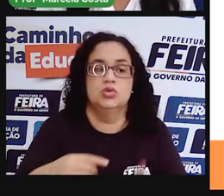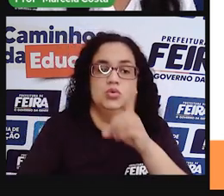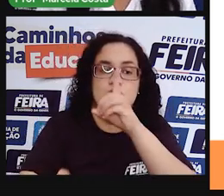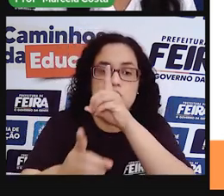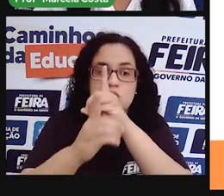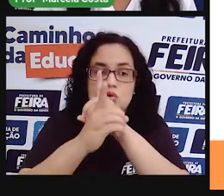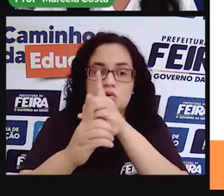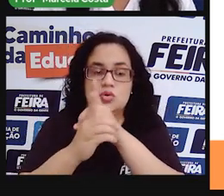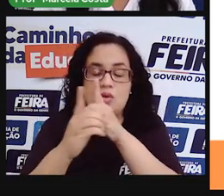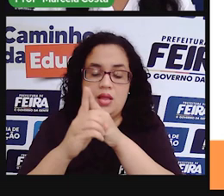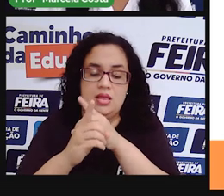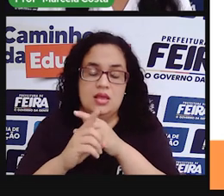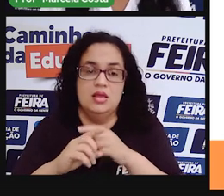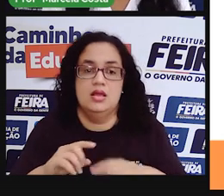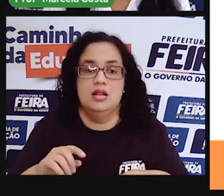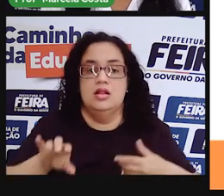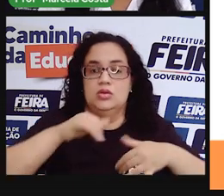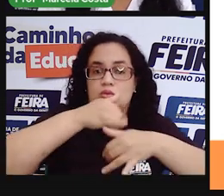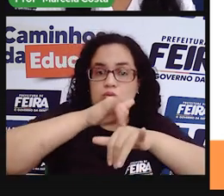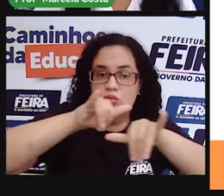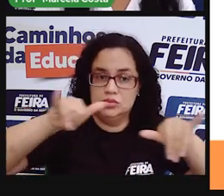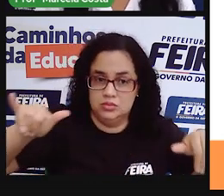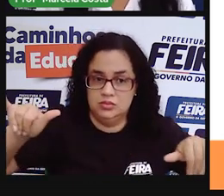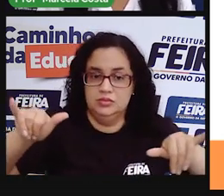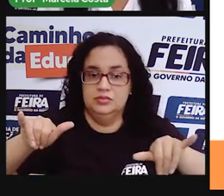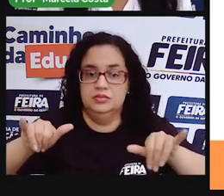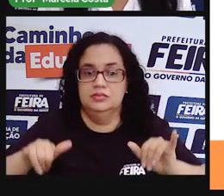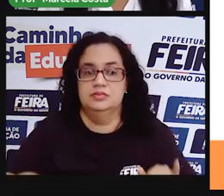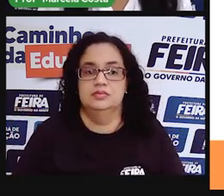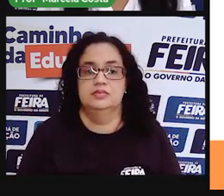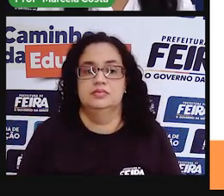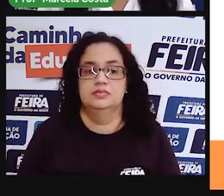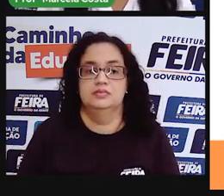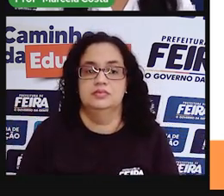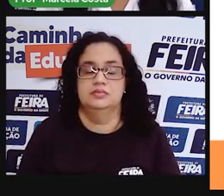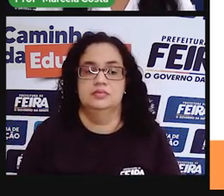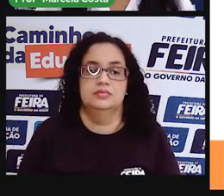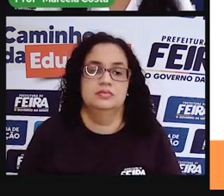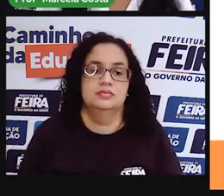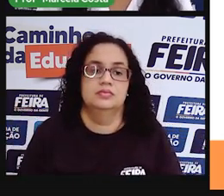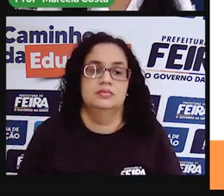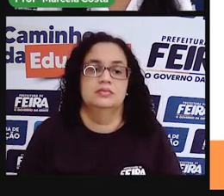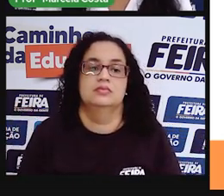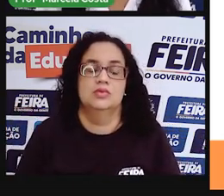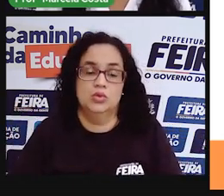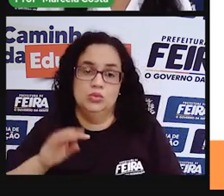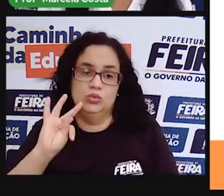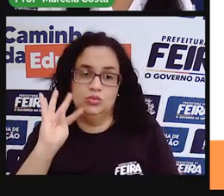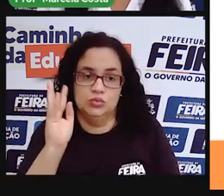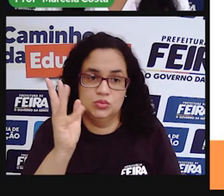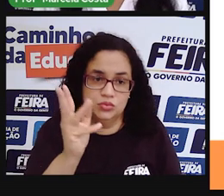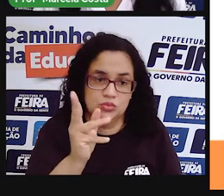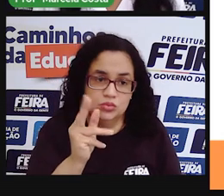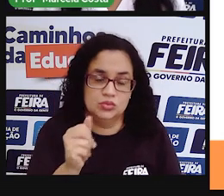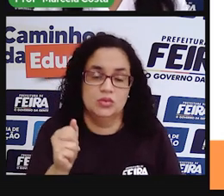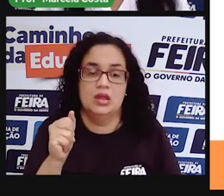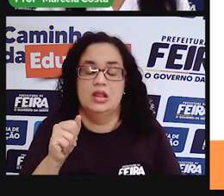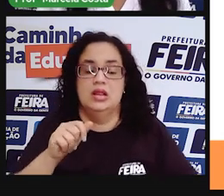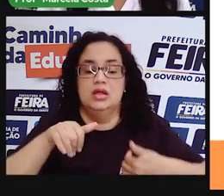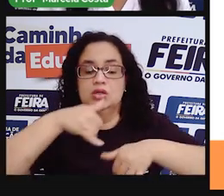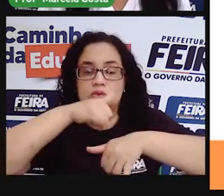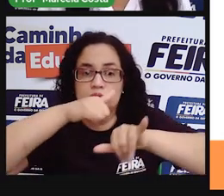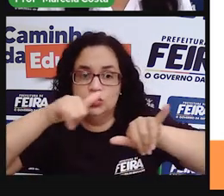nas embalagens, tá? Nas embalagens como um todo, seja a